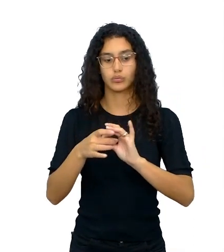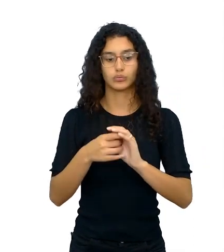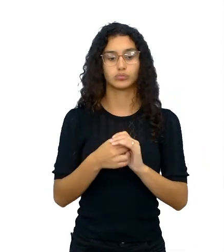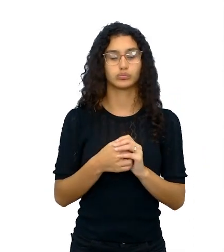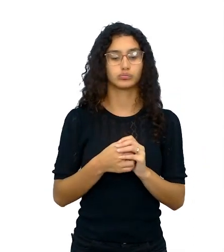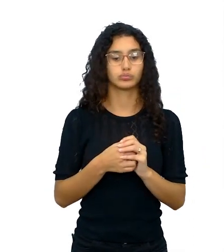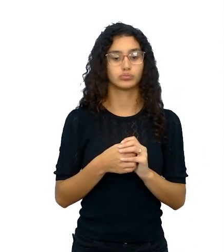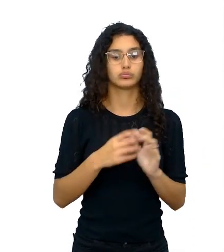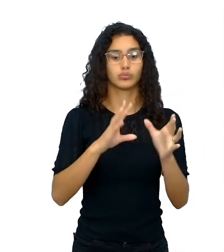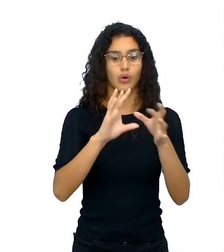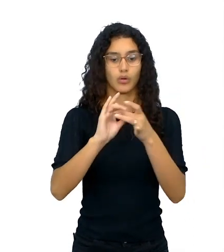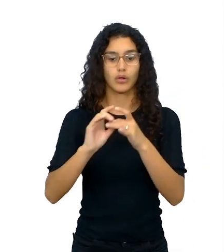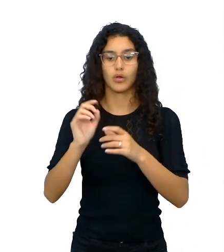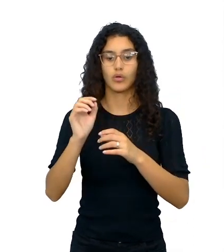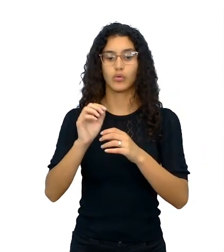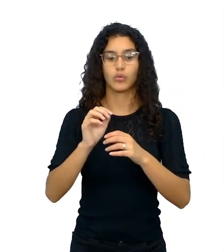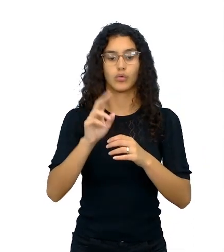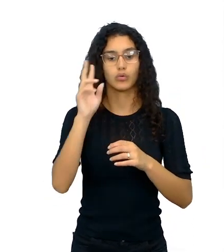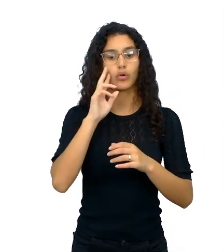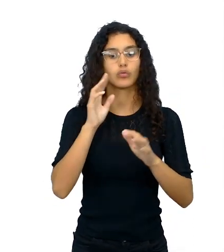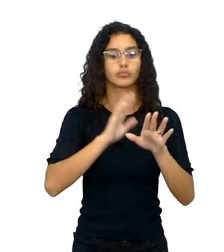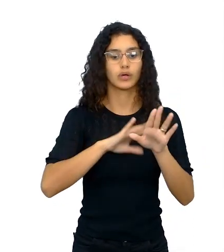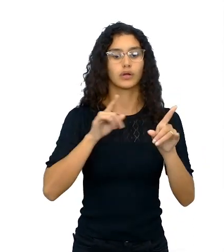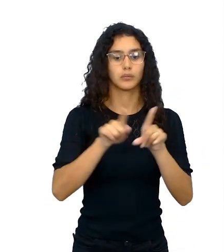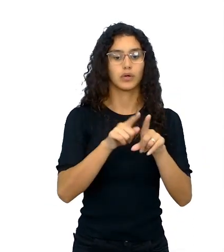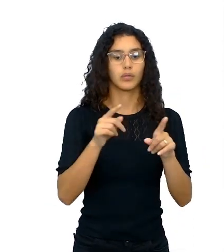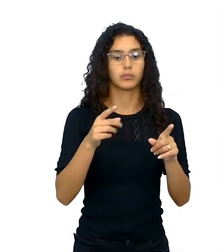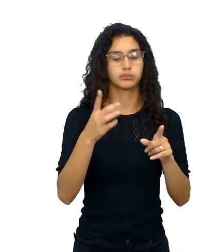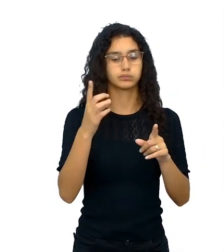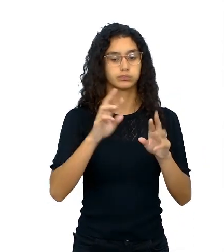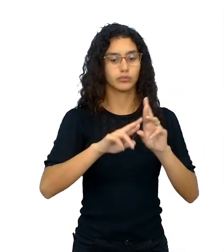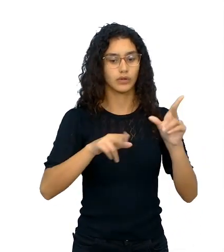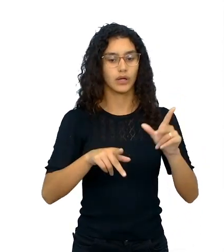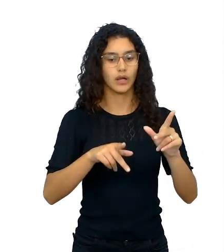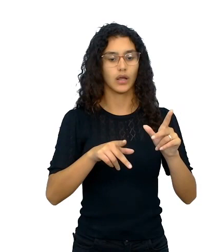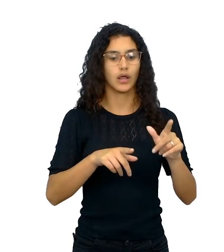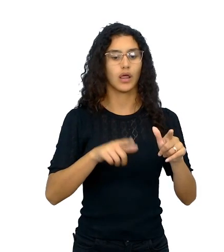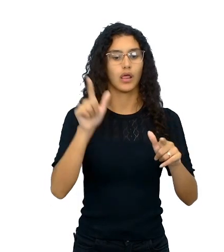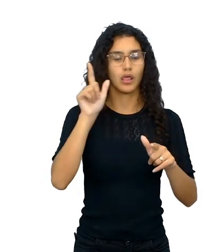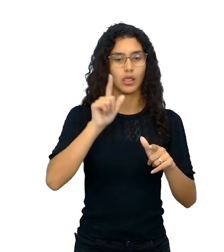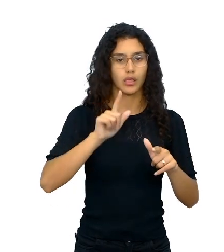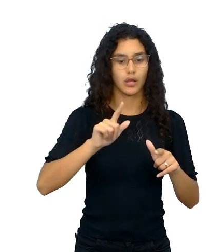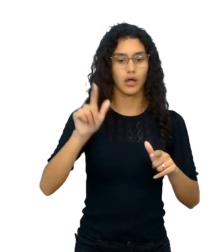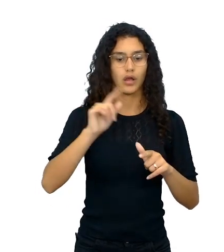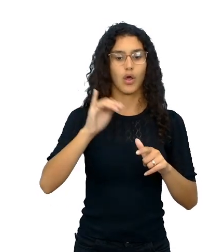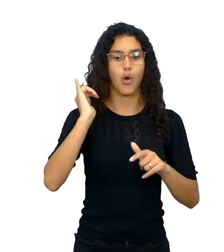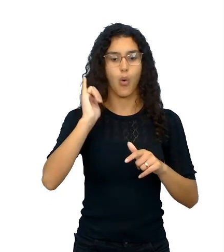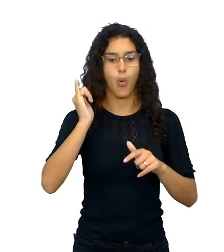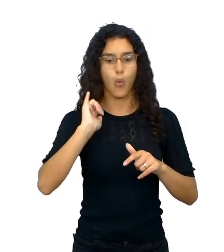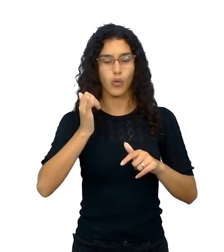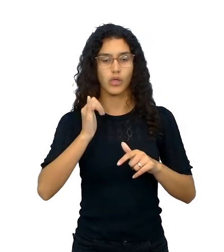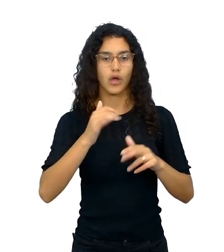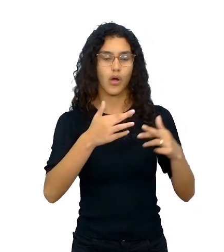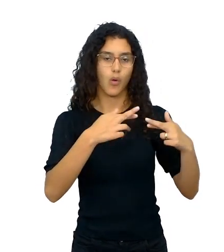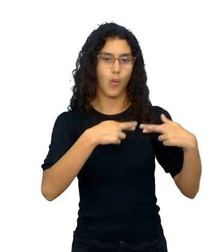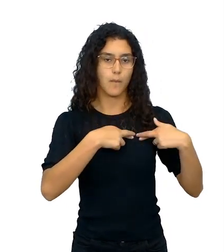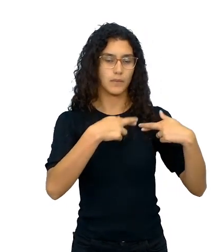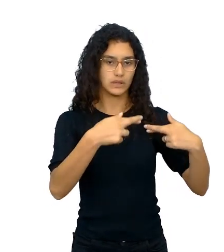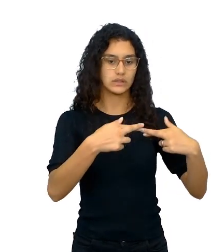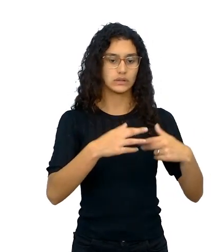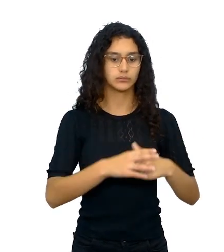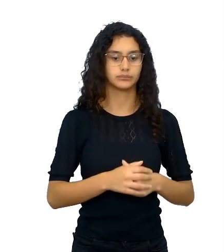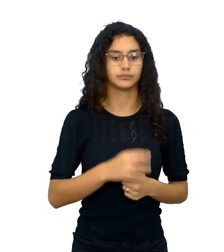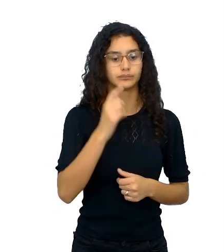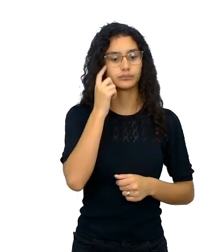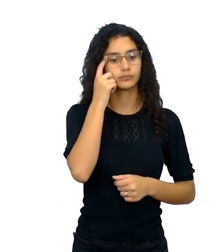dentro de um contexto histórico e de produção, né, com a intenção de diferenciar narrativas literárias, contos, crônicas e